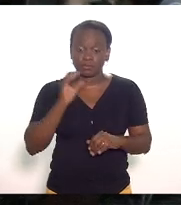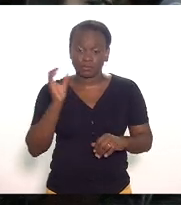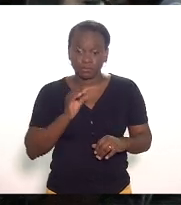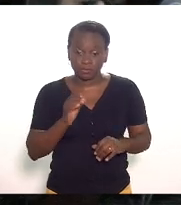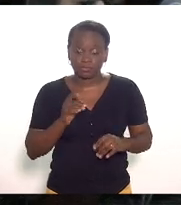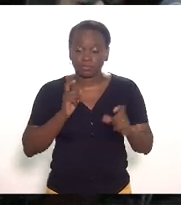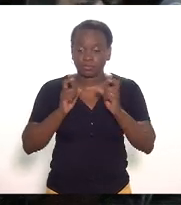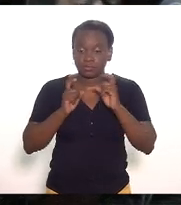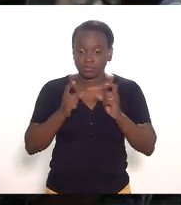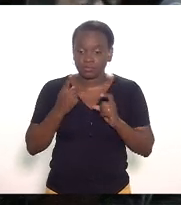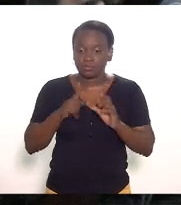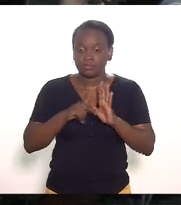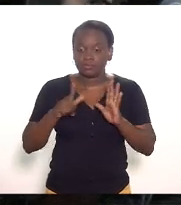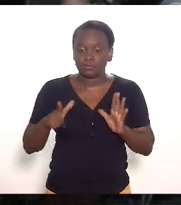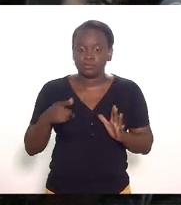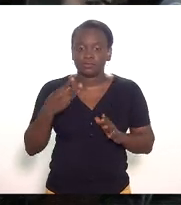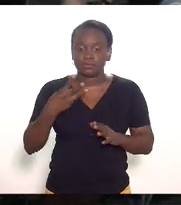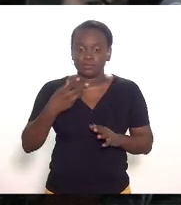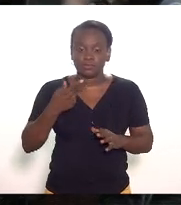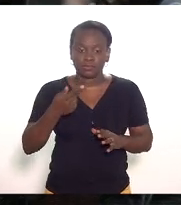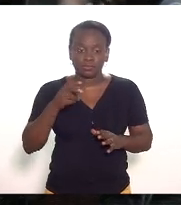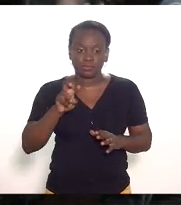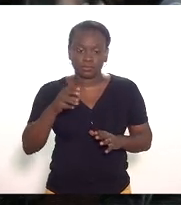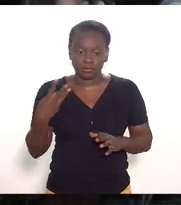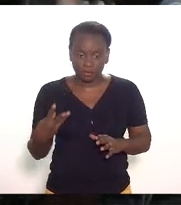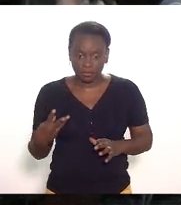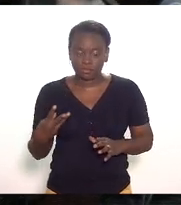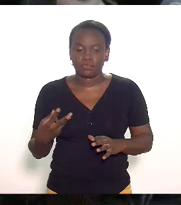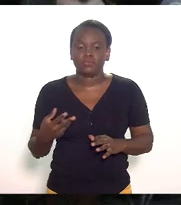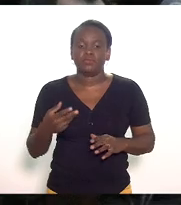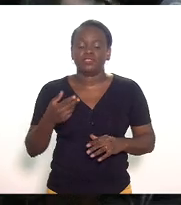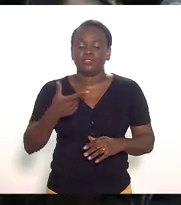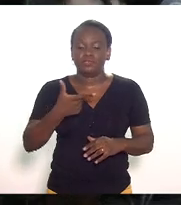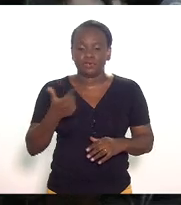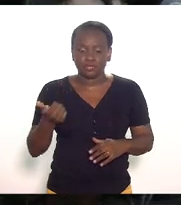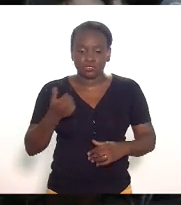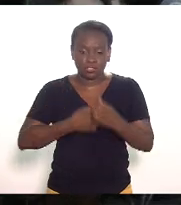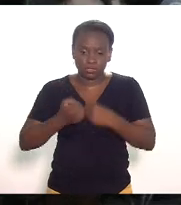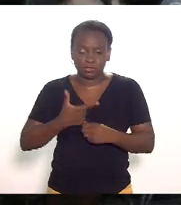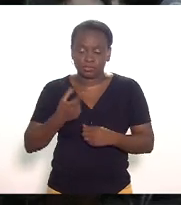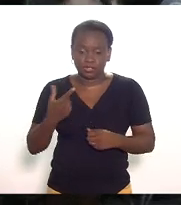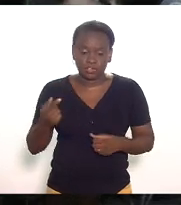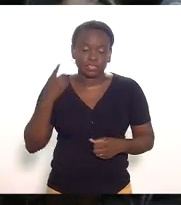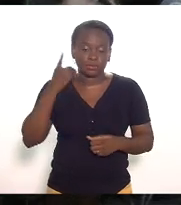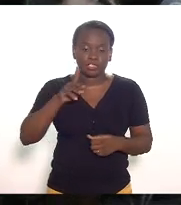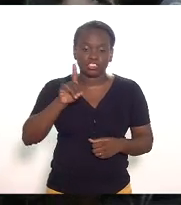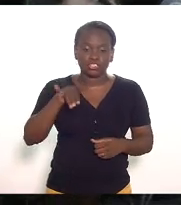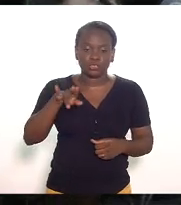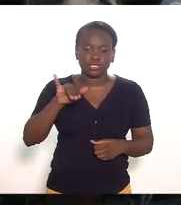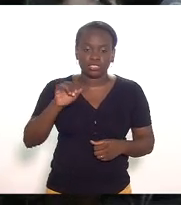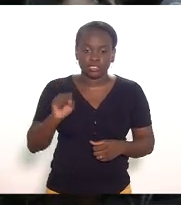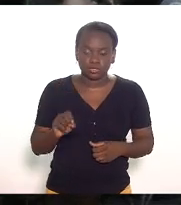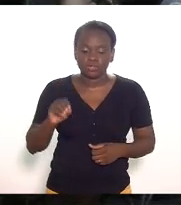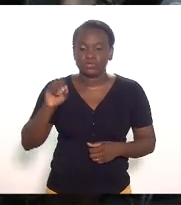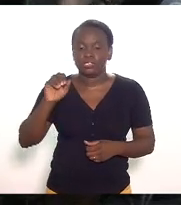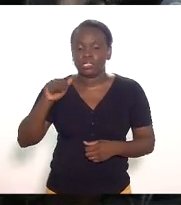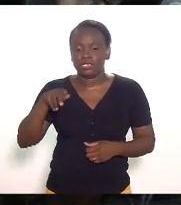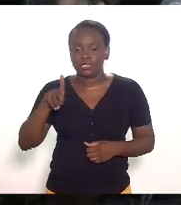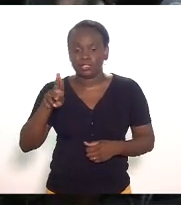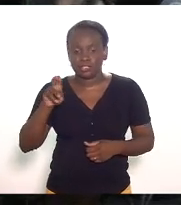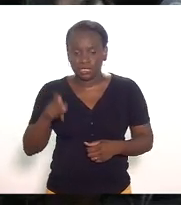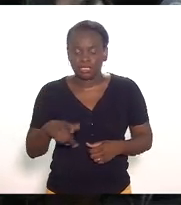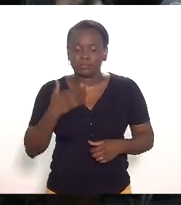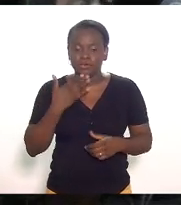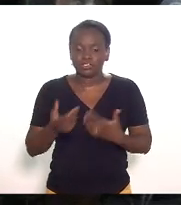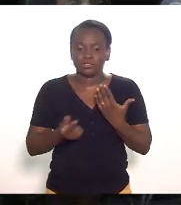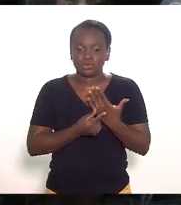urgência, em discussão única, projeto de lei 3753, de 21, de autoria dos deputados Dionísio Lins e André Siciliano, a pedido dos